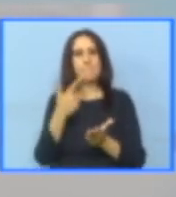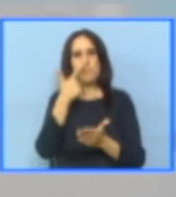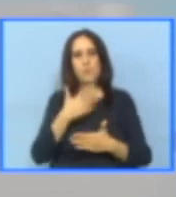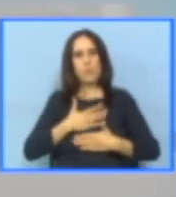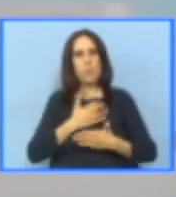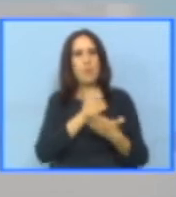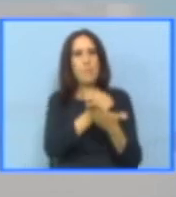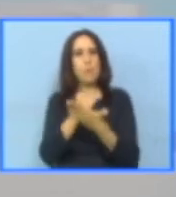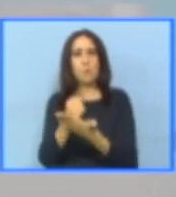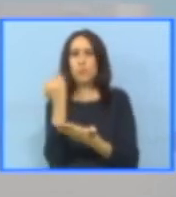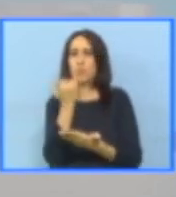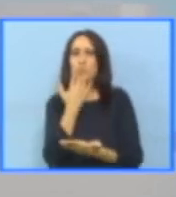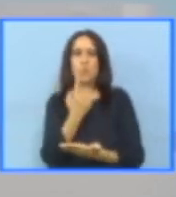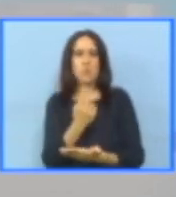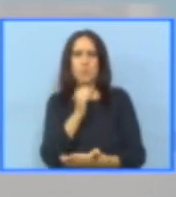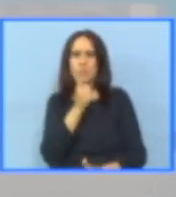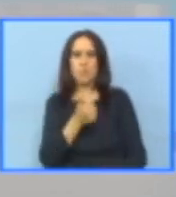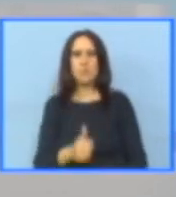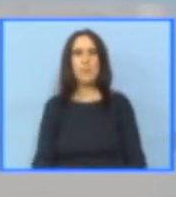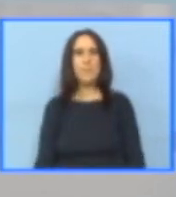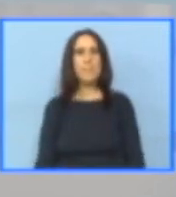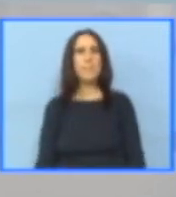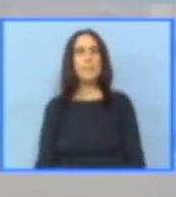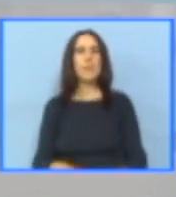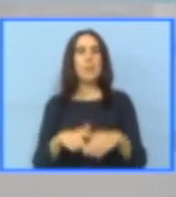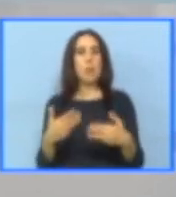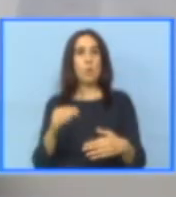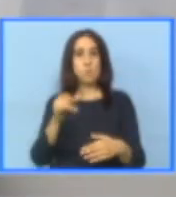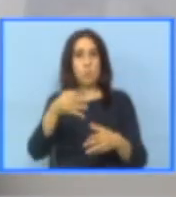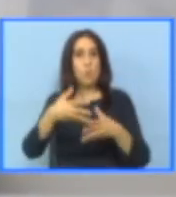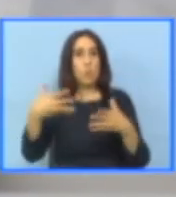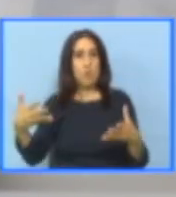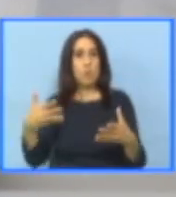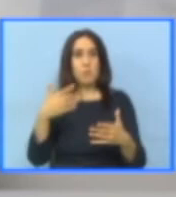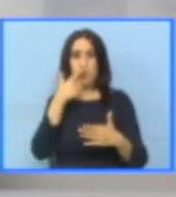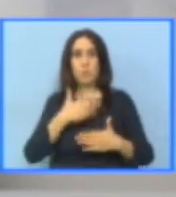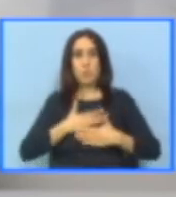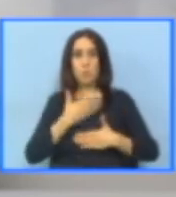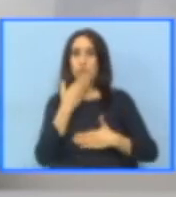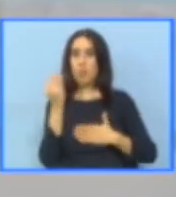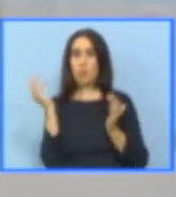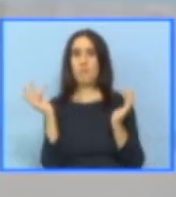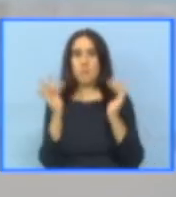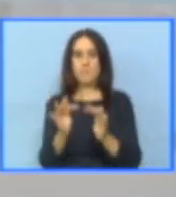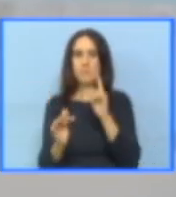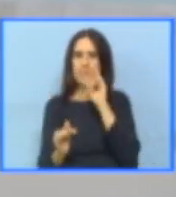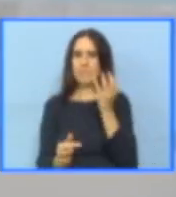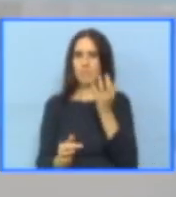as organizações sozinhas não conseguem. E há voluntariado a funcionar neste momento na zona de Dragão Grande, não é? Exatamente. Muitos jovens a mobilizar-se para ali.